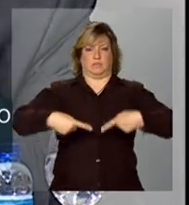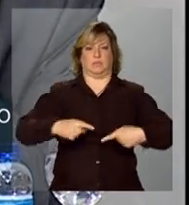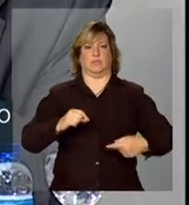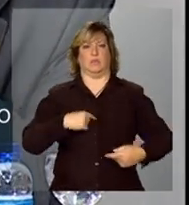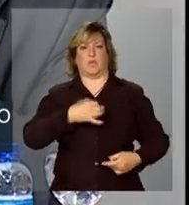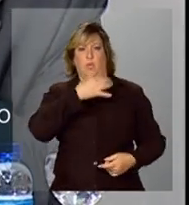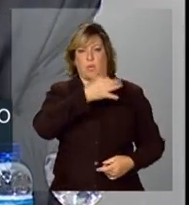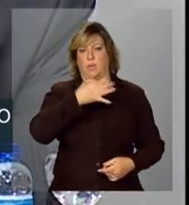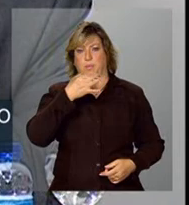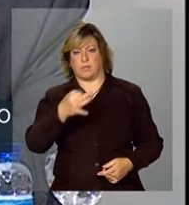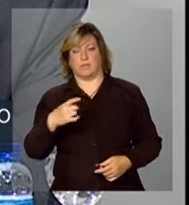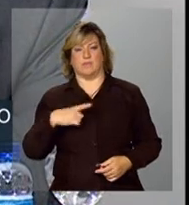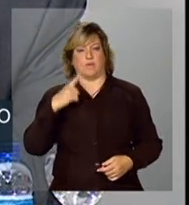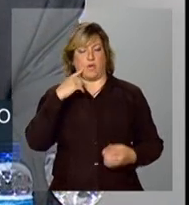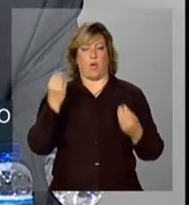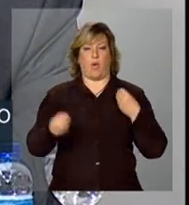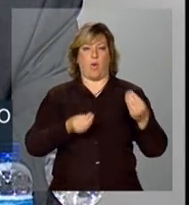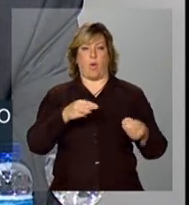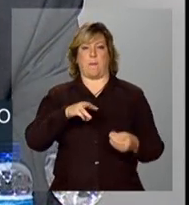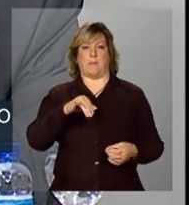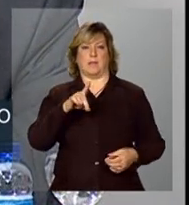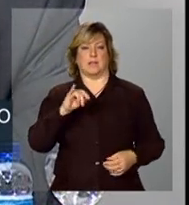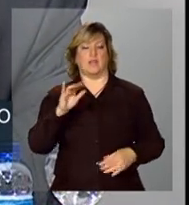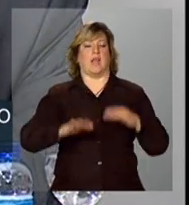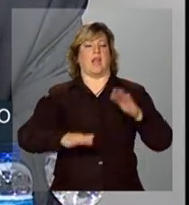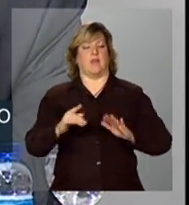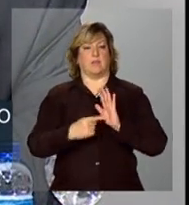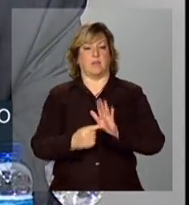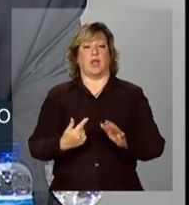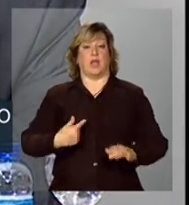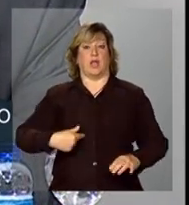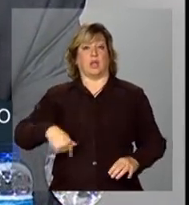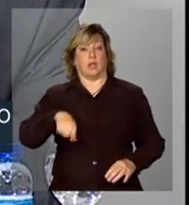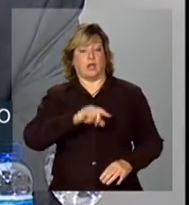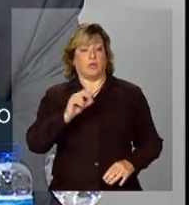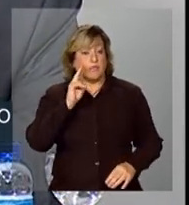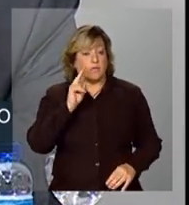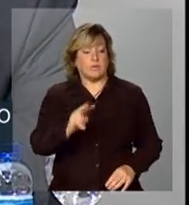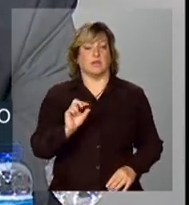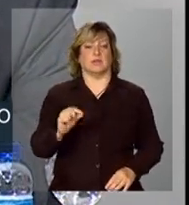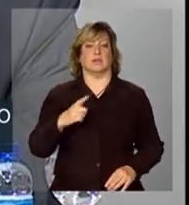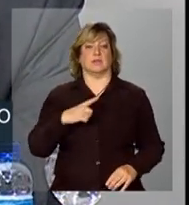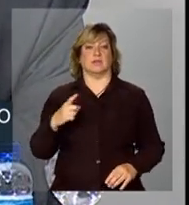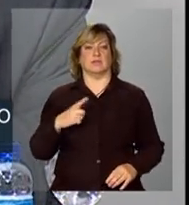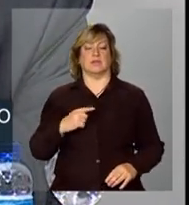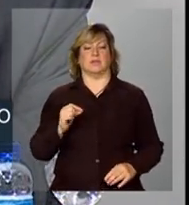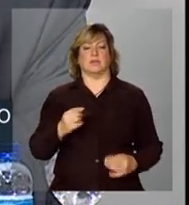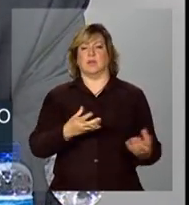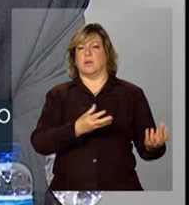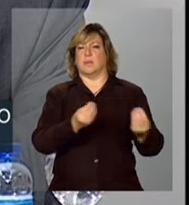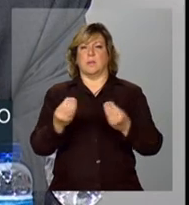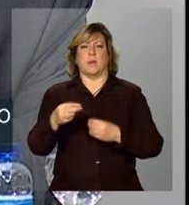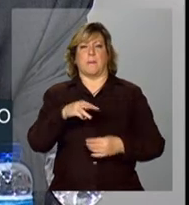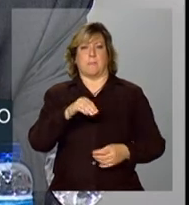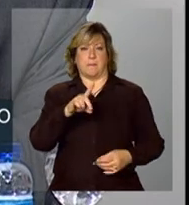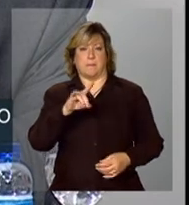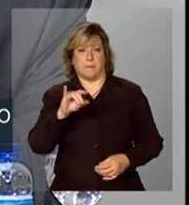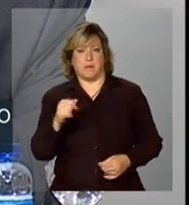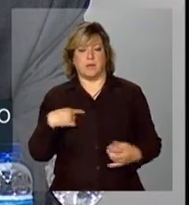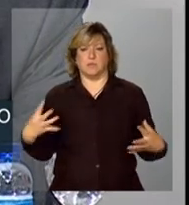com uma certa frequência via mídia. E nós éramos reativos, com total incompetência via mídia. Então,